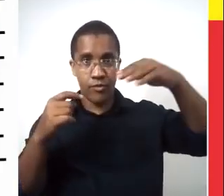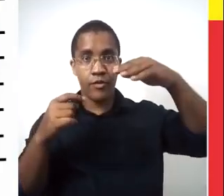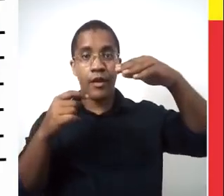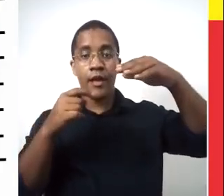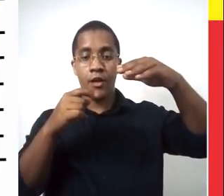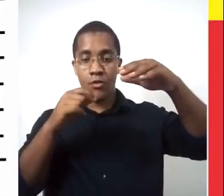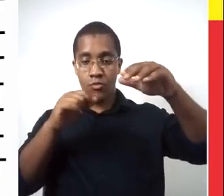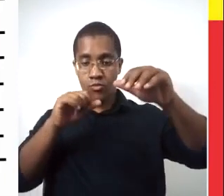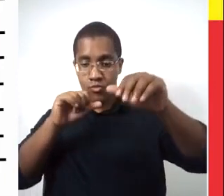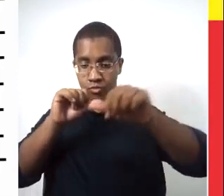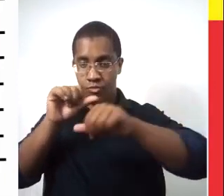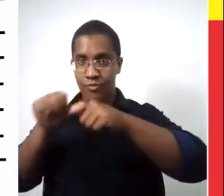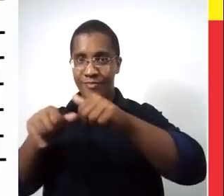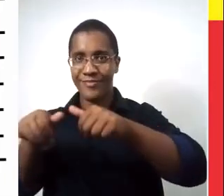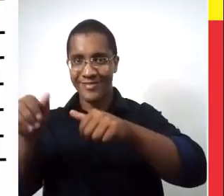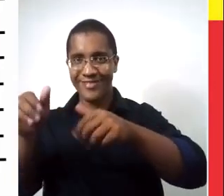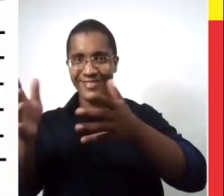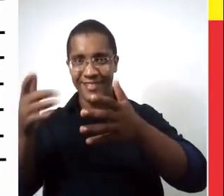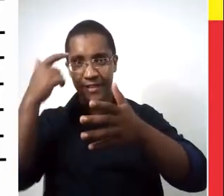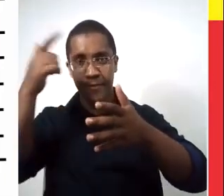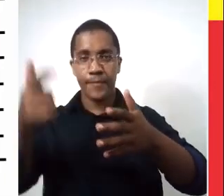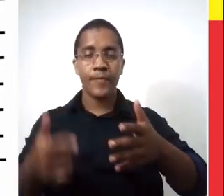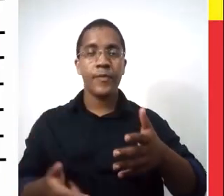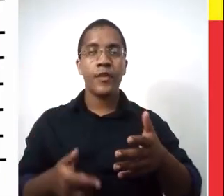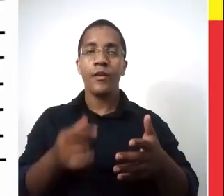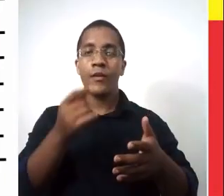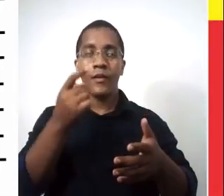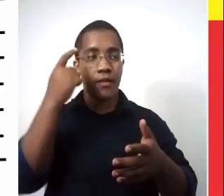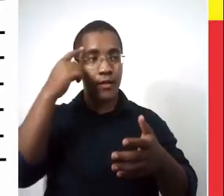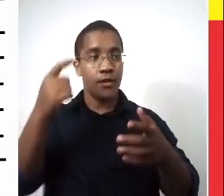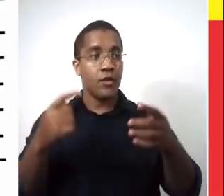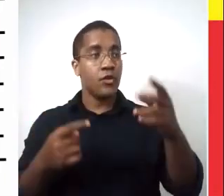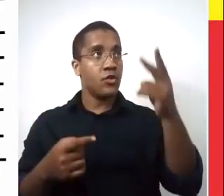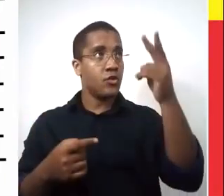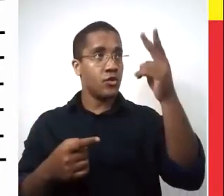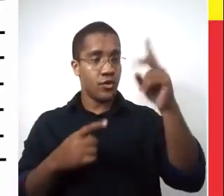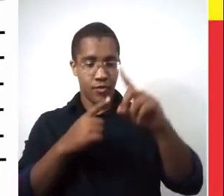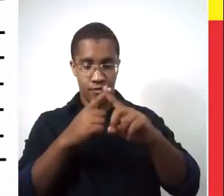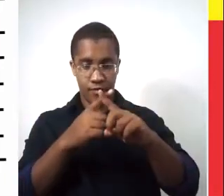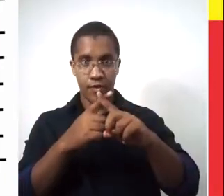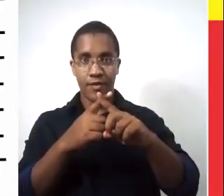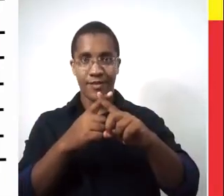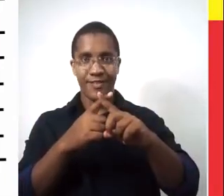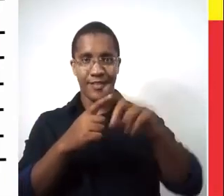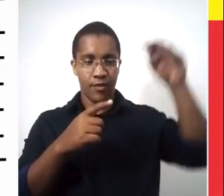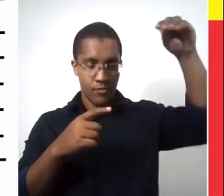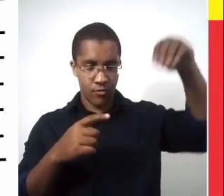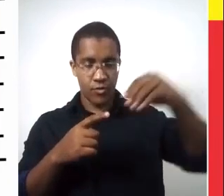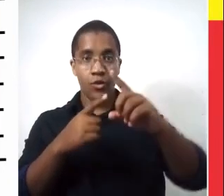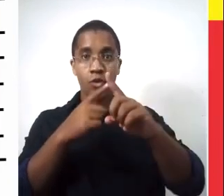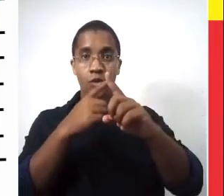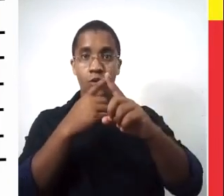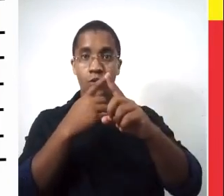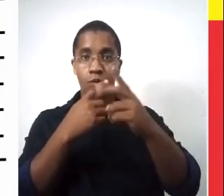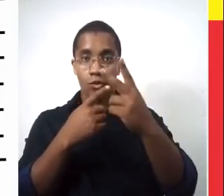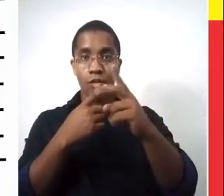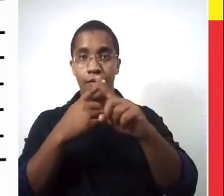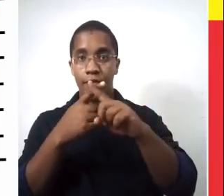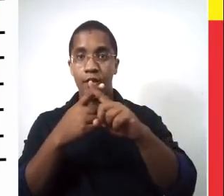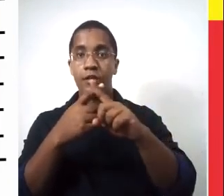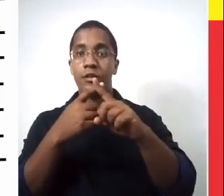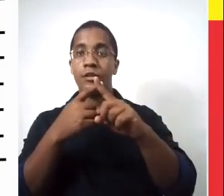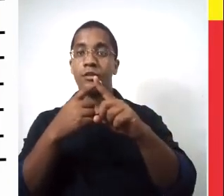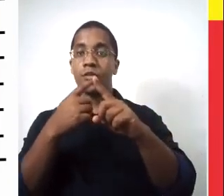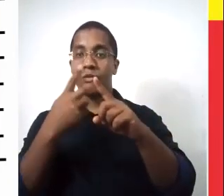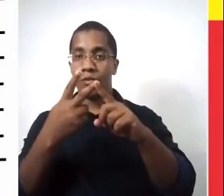o y. Então, quando entrar 2, vai entrar na máquina, 2x menos 1, fica 2 vezes 2 menos 1. Quando ele sai, sai